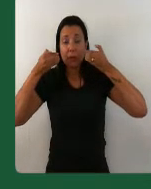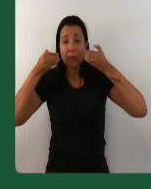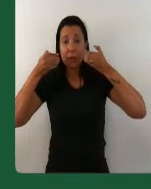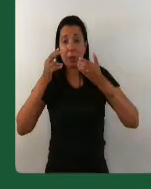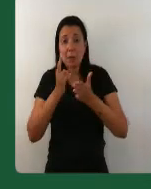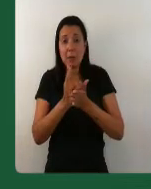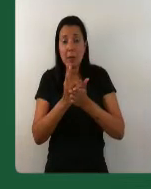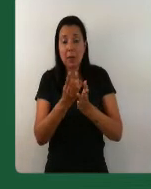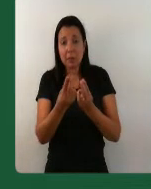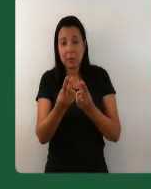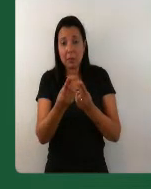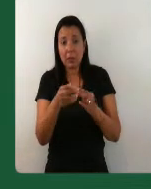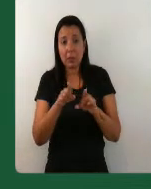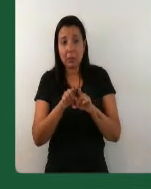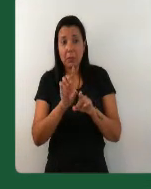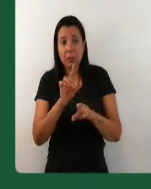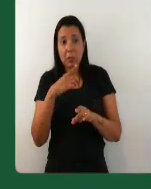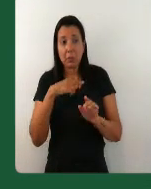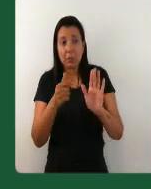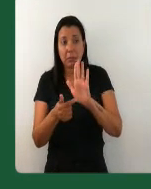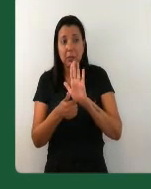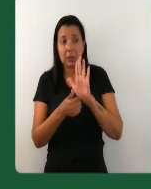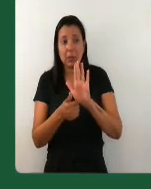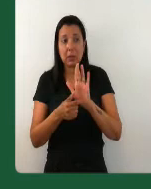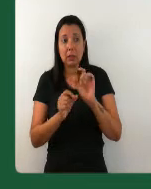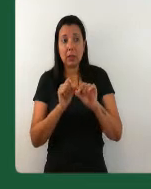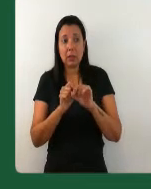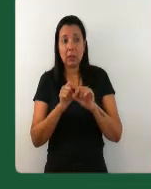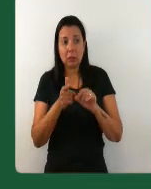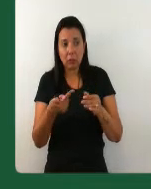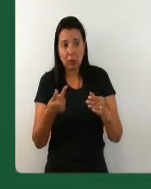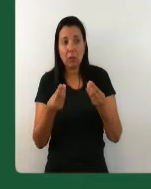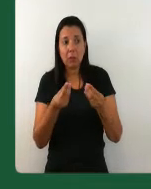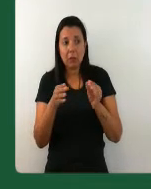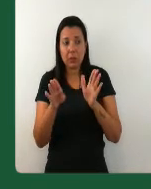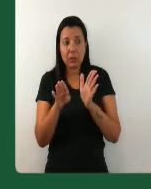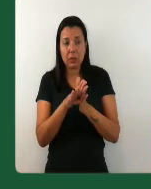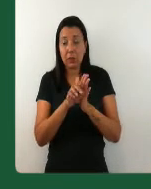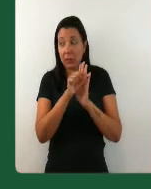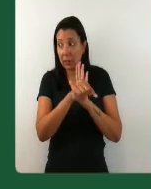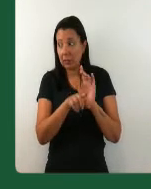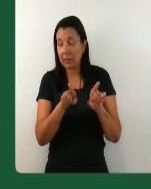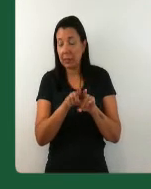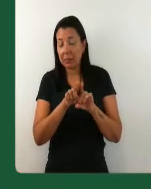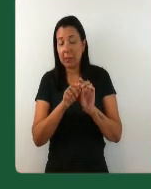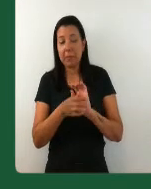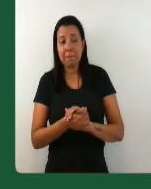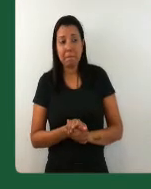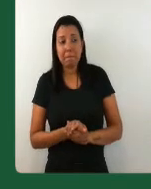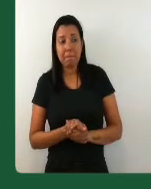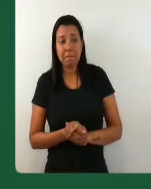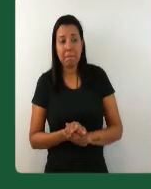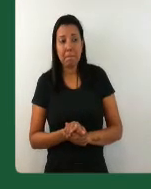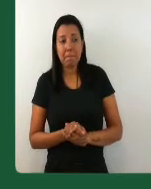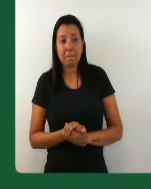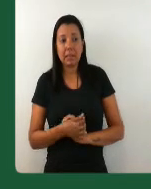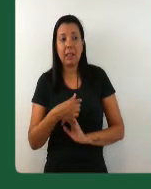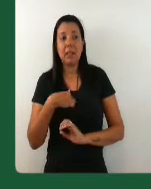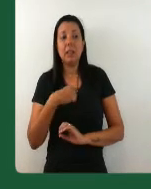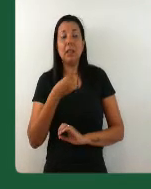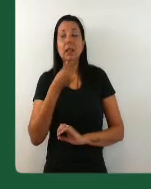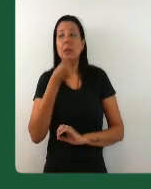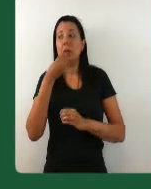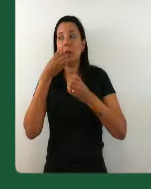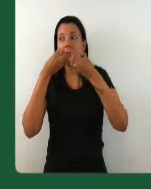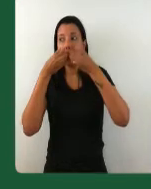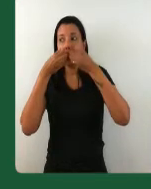antes, aqui só para demonstrar como ele chegou no Hospital Subrapar, né? A fissura